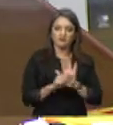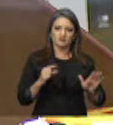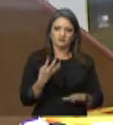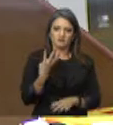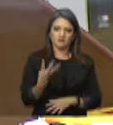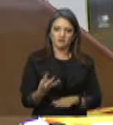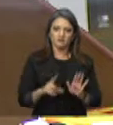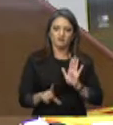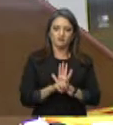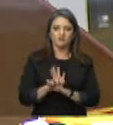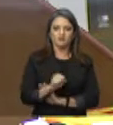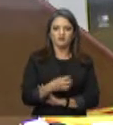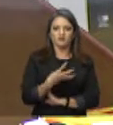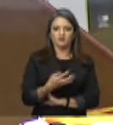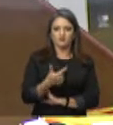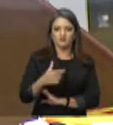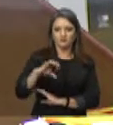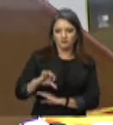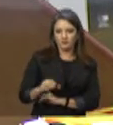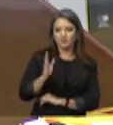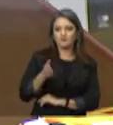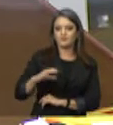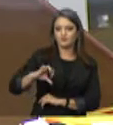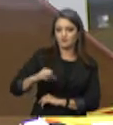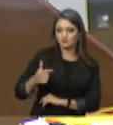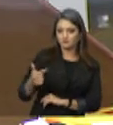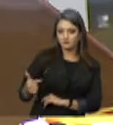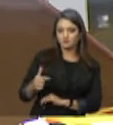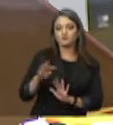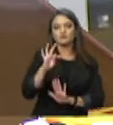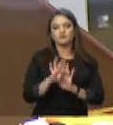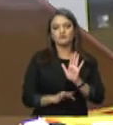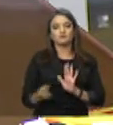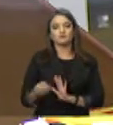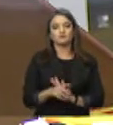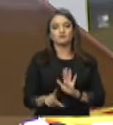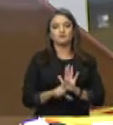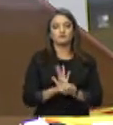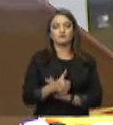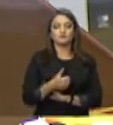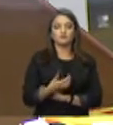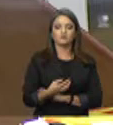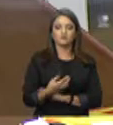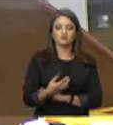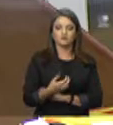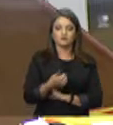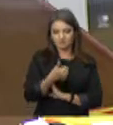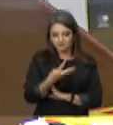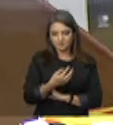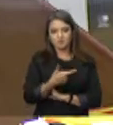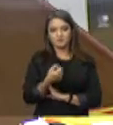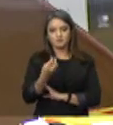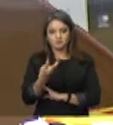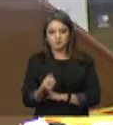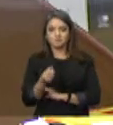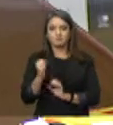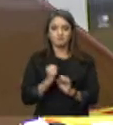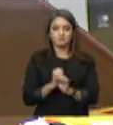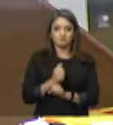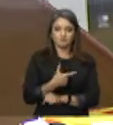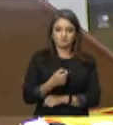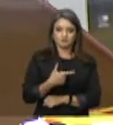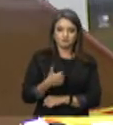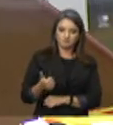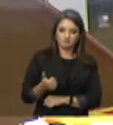4 da Lei 8429/92 na redação dada pela lei 14230 de 2021 logo adiante